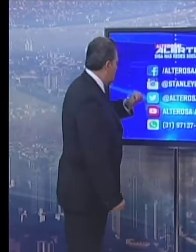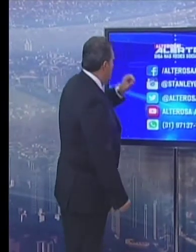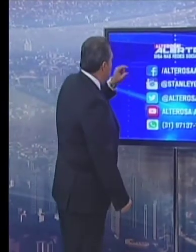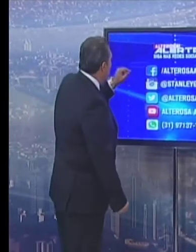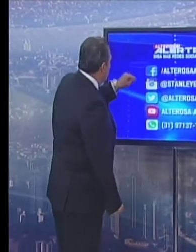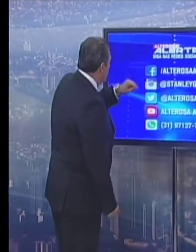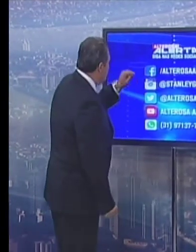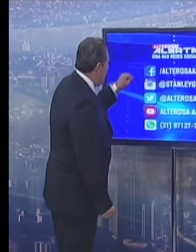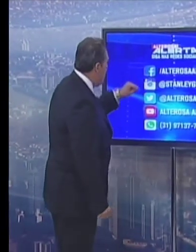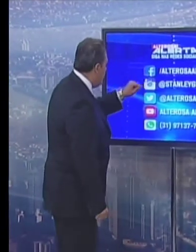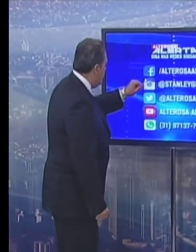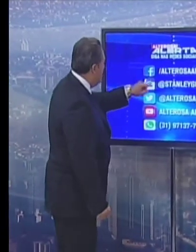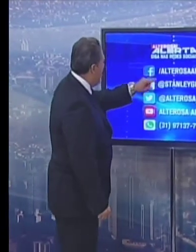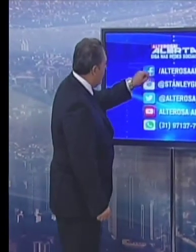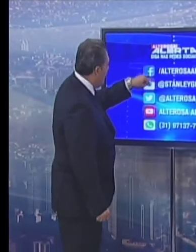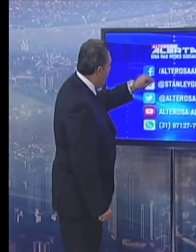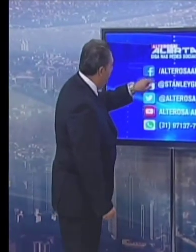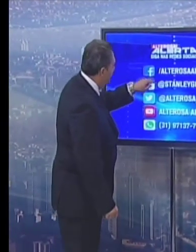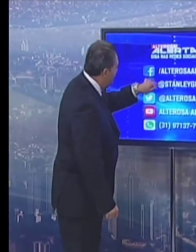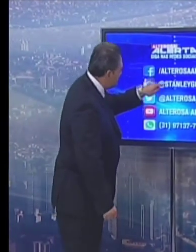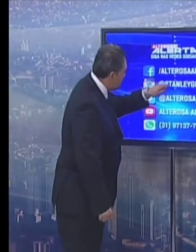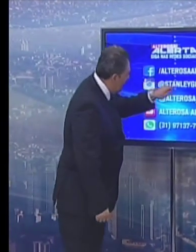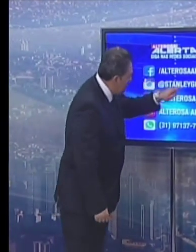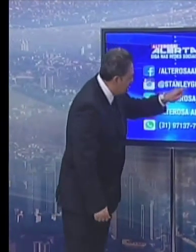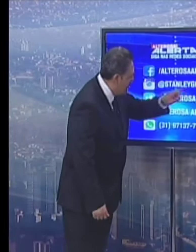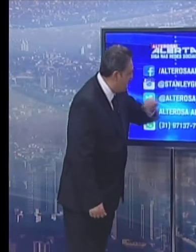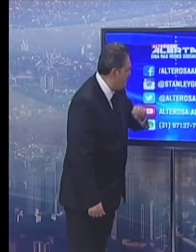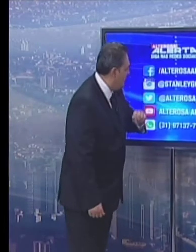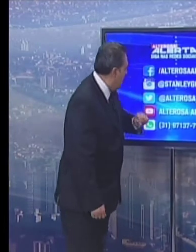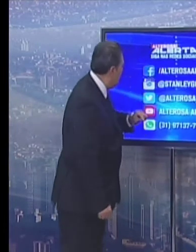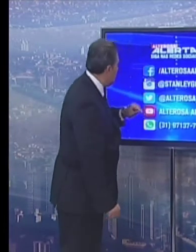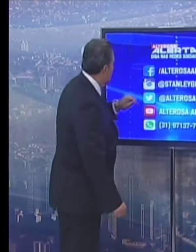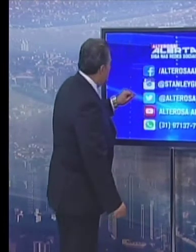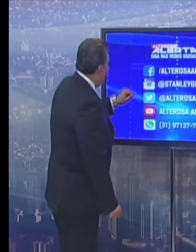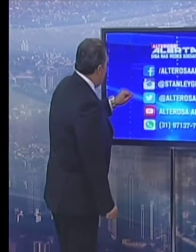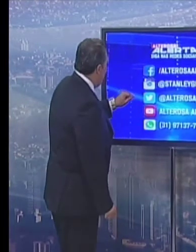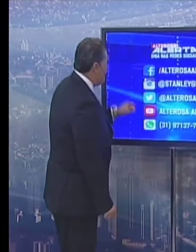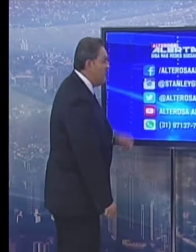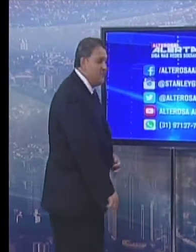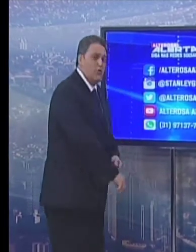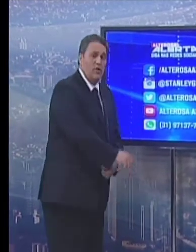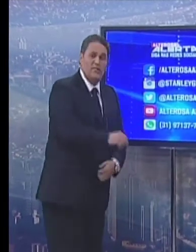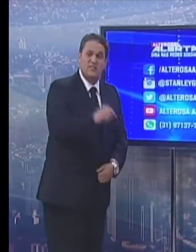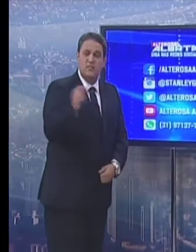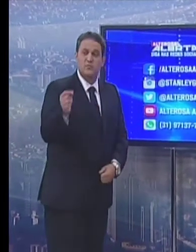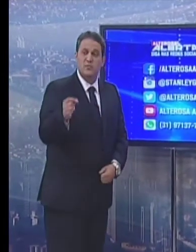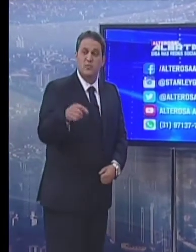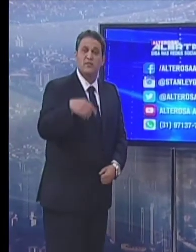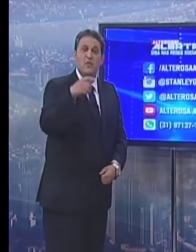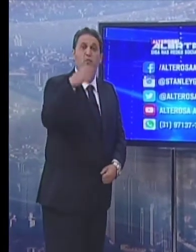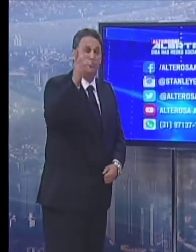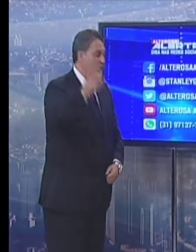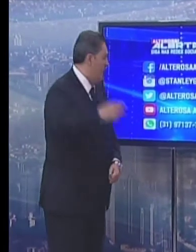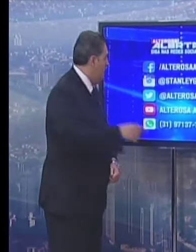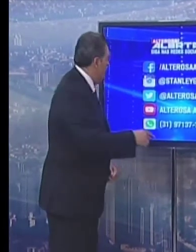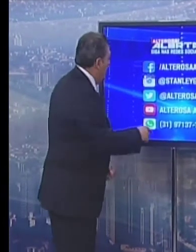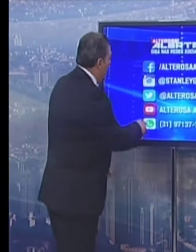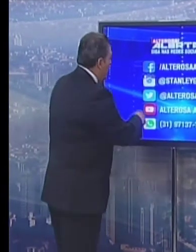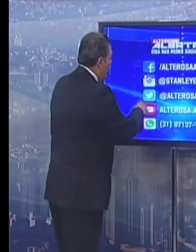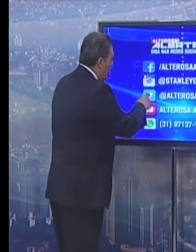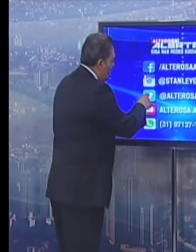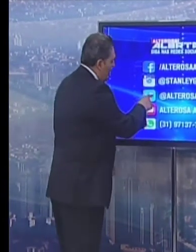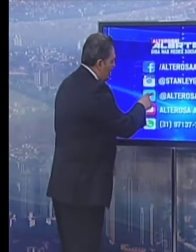Alerta. No nosso Instagram, arroba Stanley Guzmão Oficial. Até tentei colocar Stanley Guzmão só, mas tem um outro já.